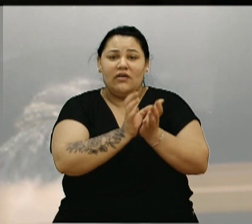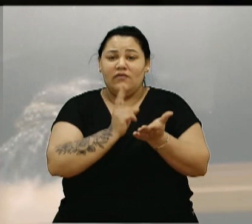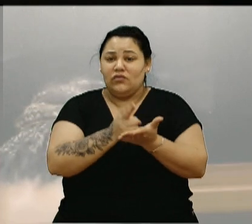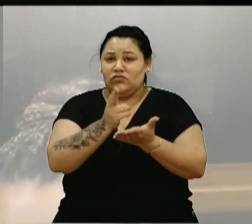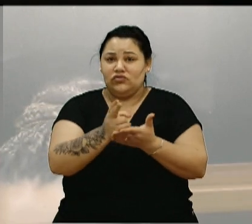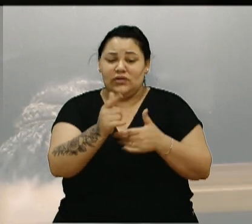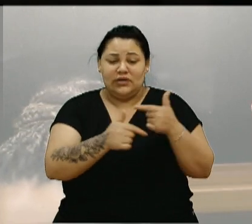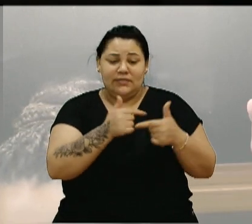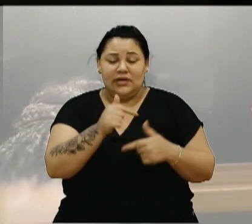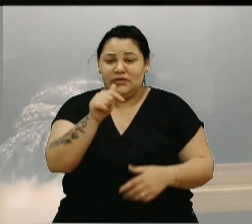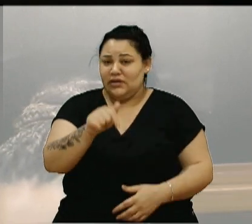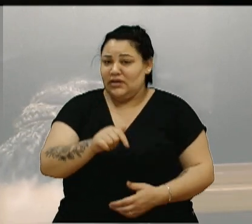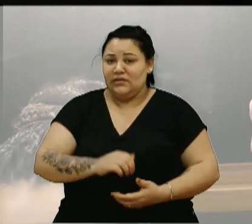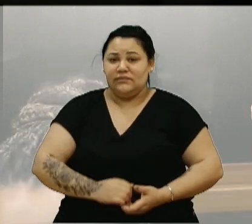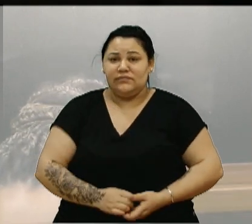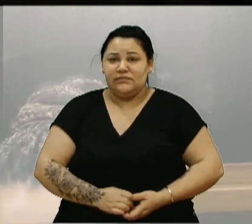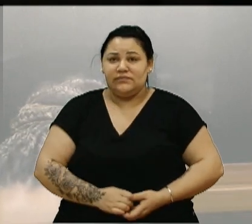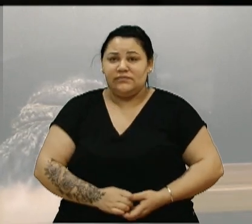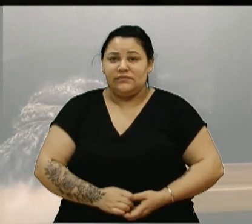não. Mas,